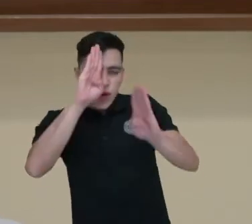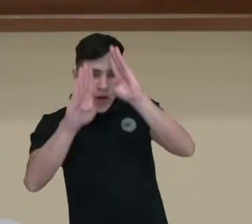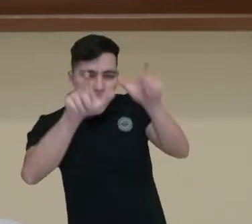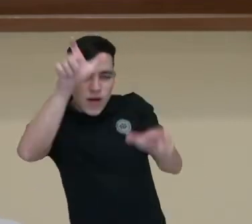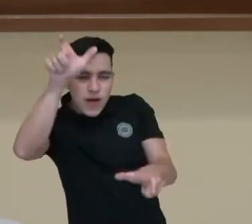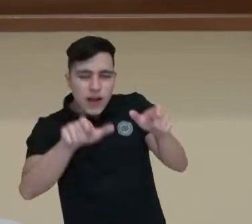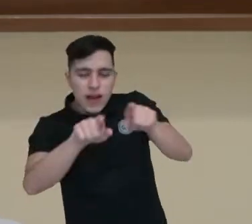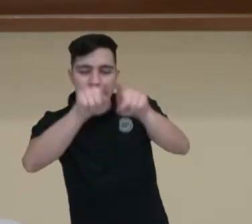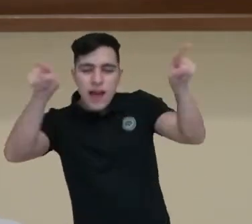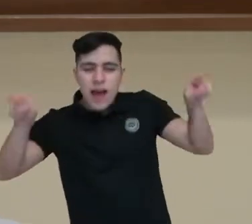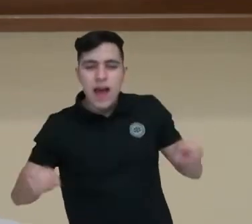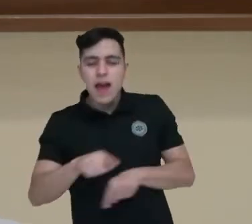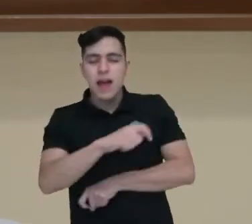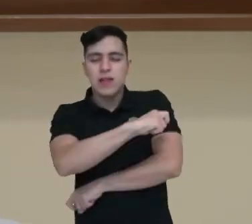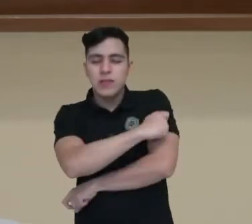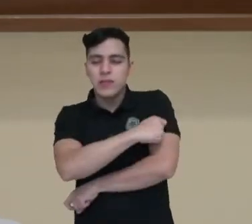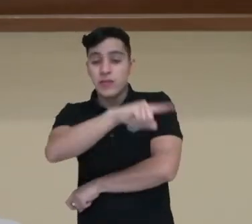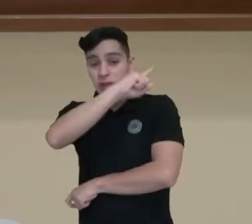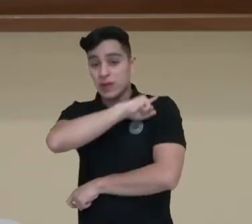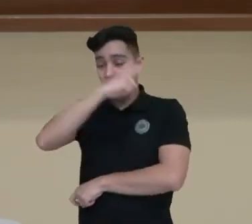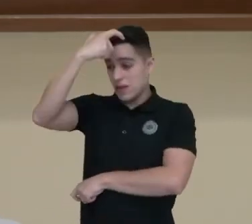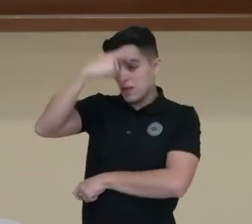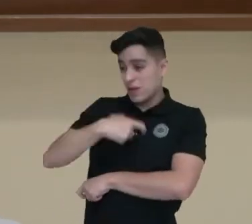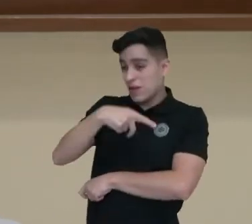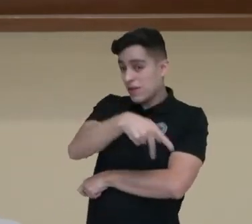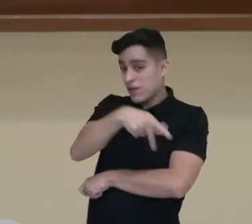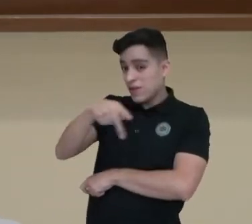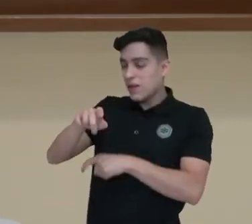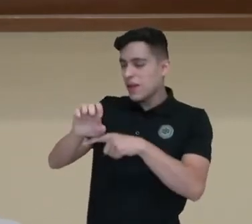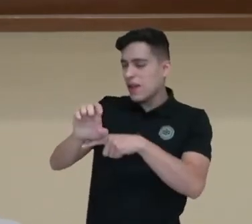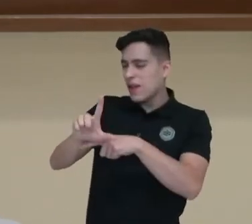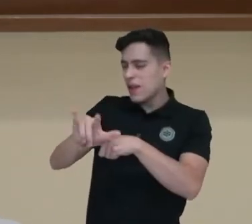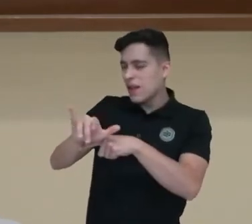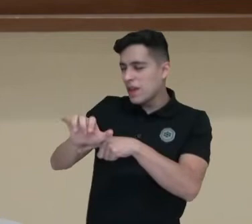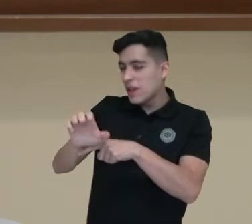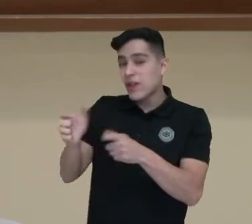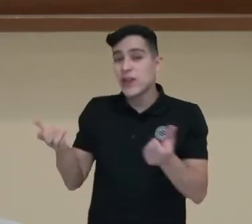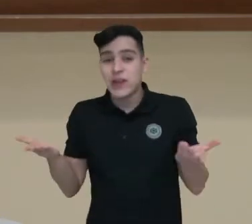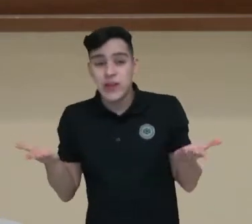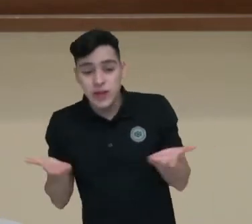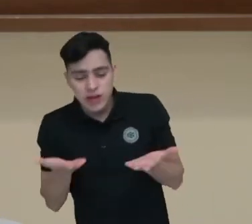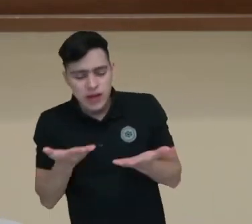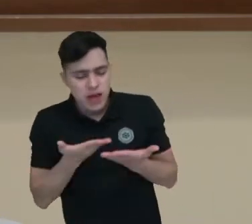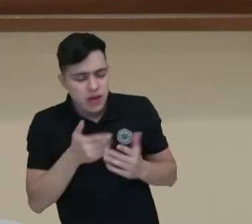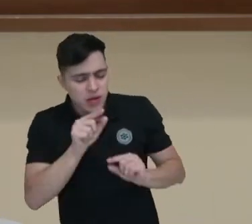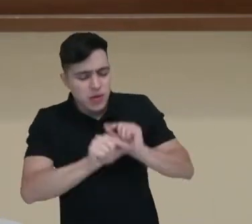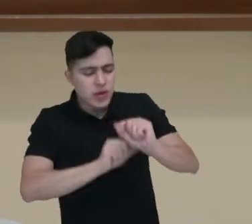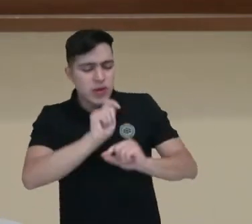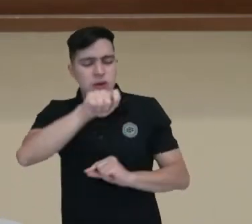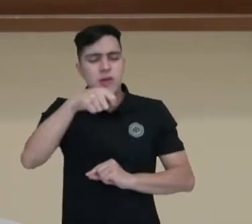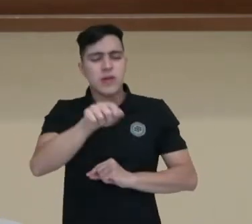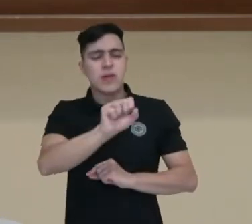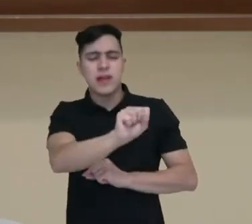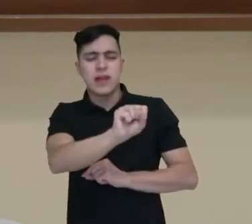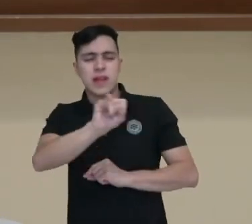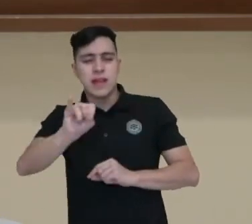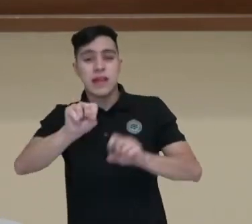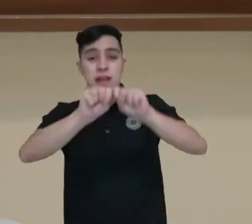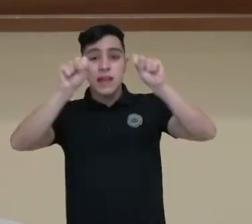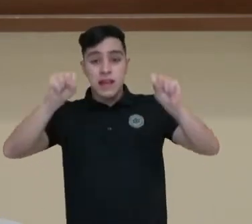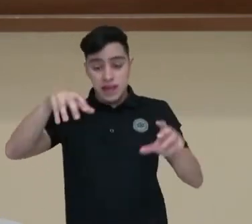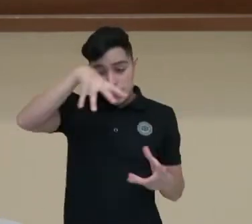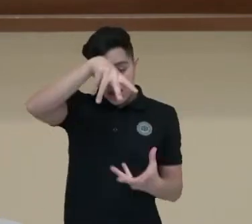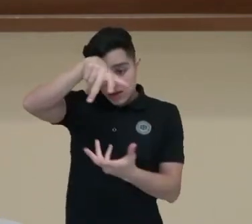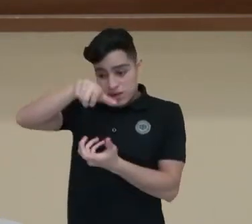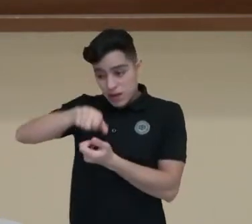Olá, estudante da primeira série. Eu sou a professora Eliane e nessa aula nós vamos falar sobre o Sistema Internacional de Unidades, o